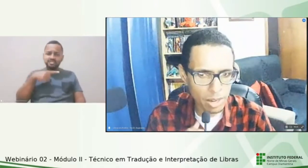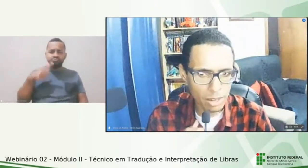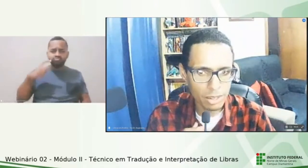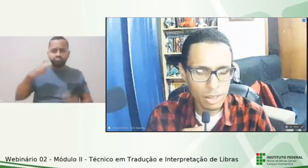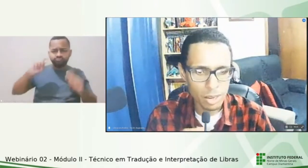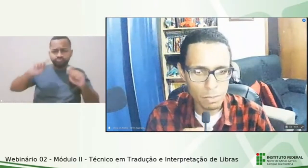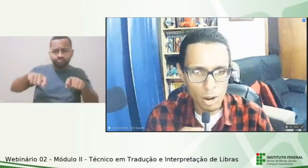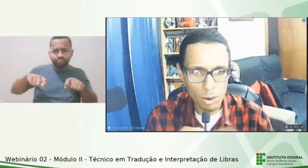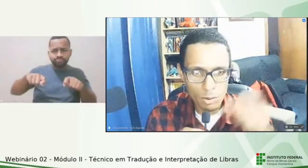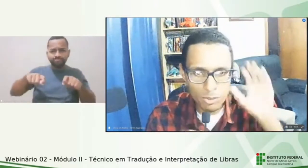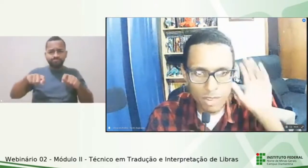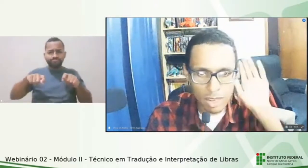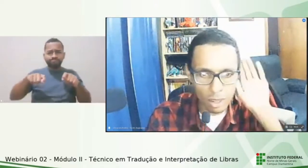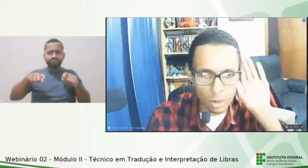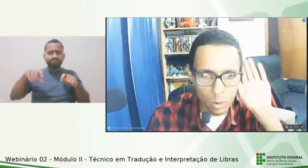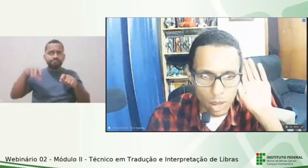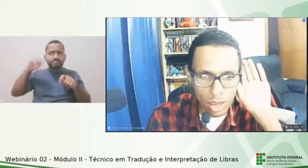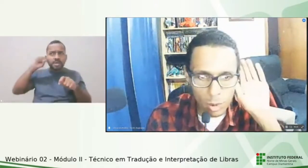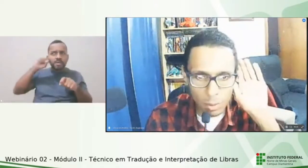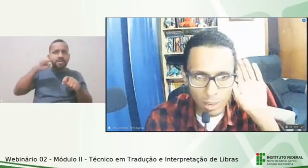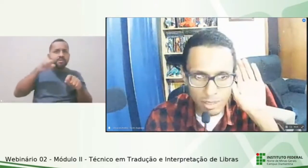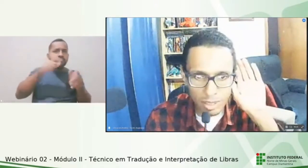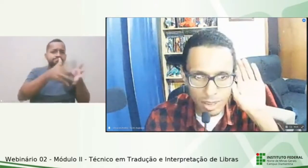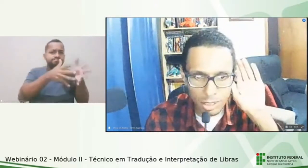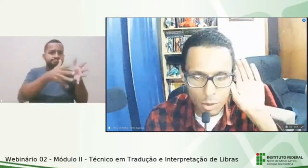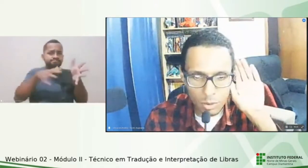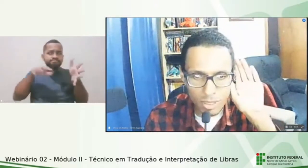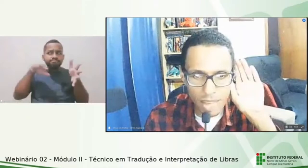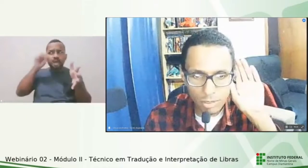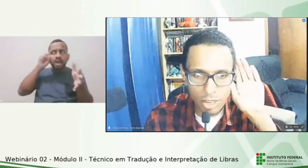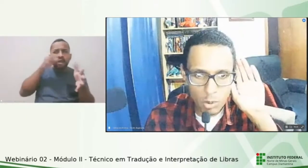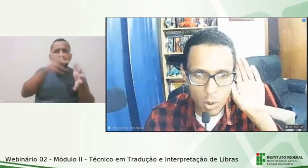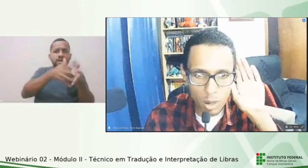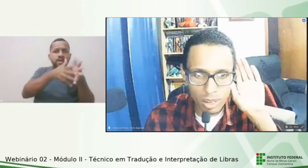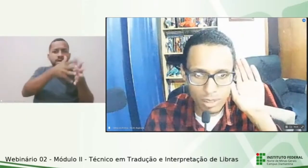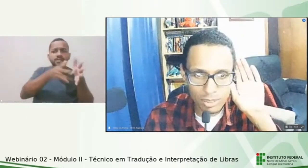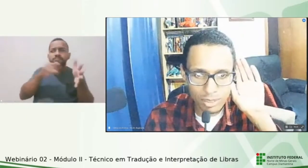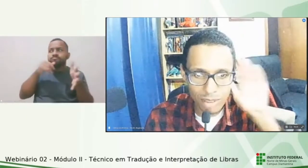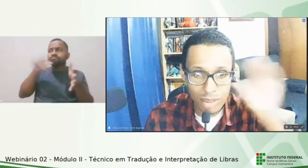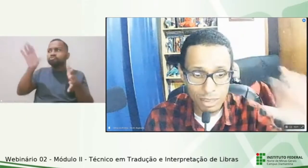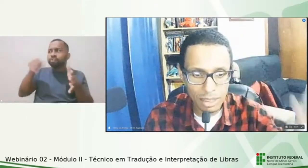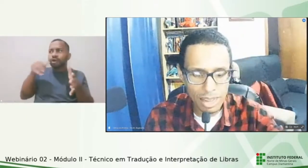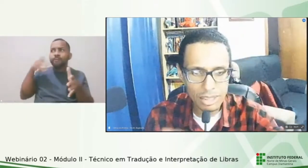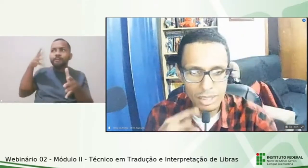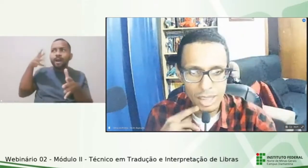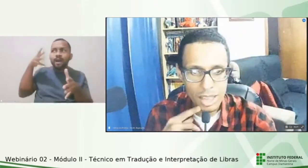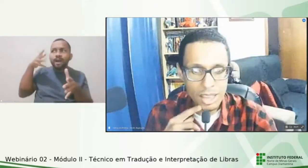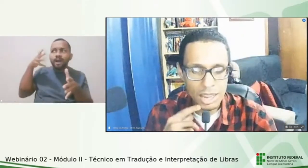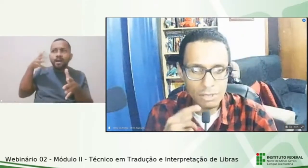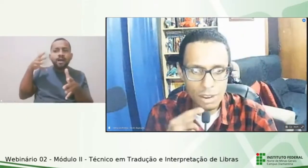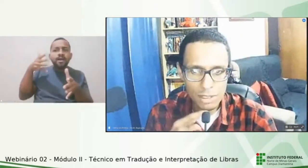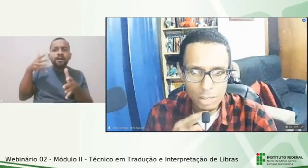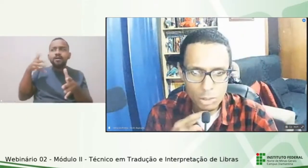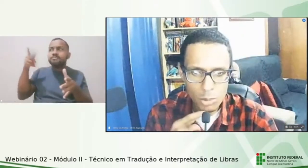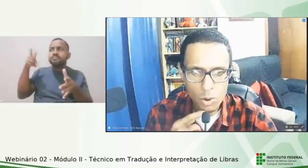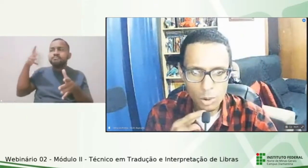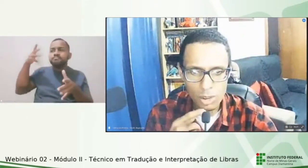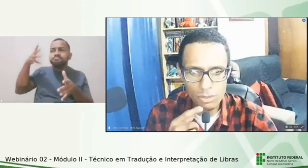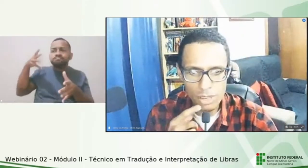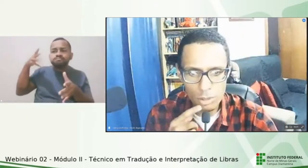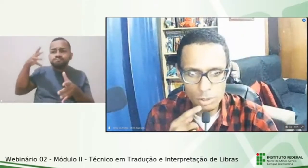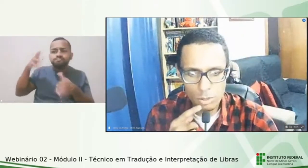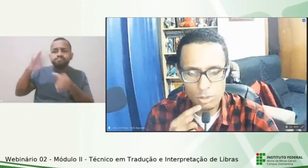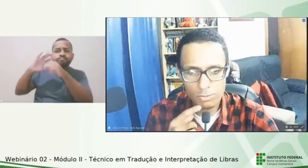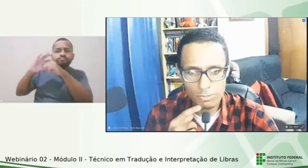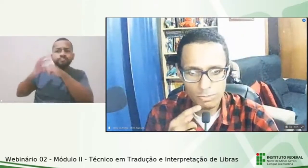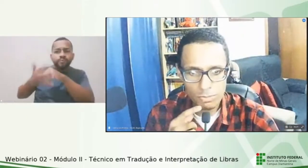tradutória para ouvir o que o palestrante convidado da escola vai falar? Ele vai falar sobre